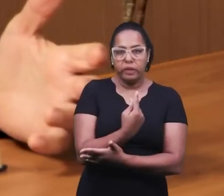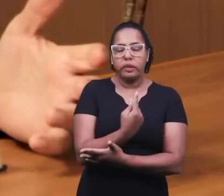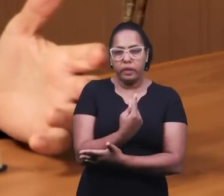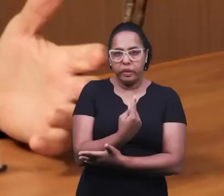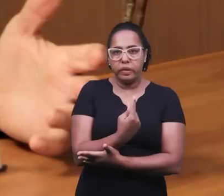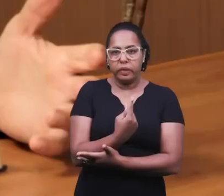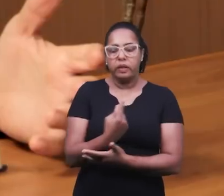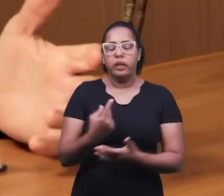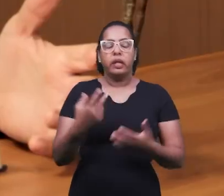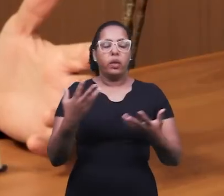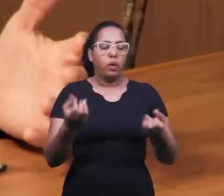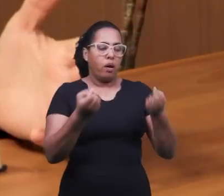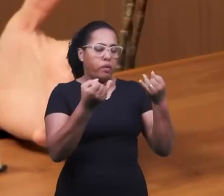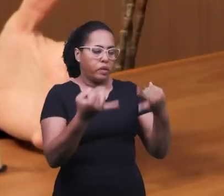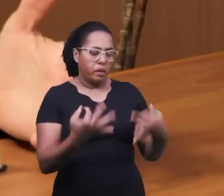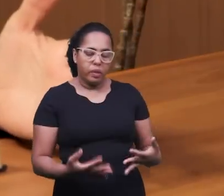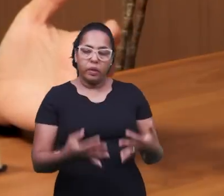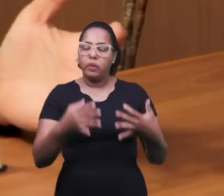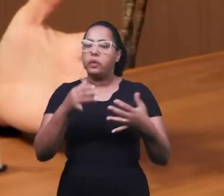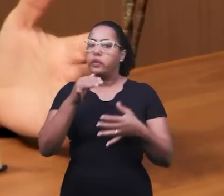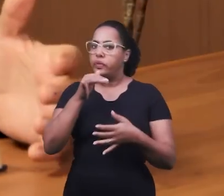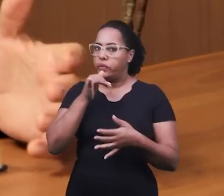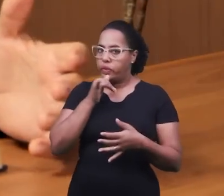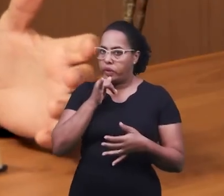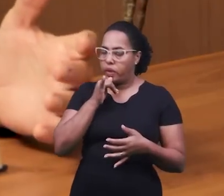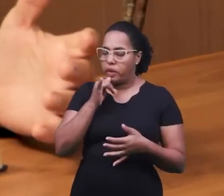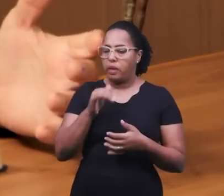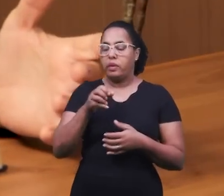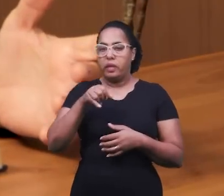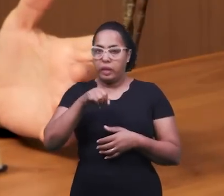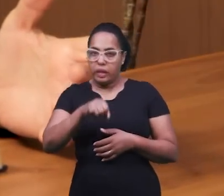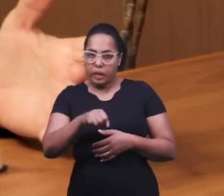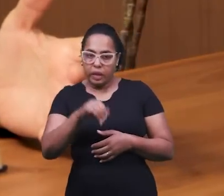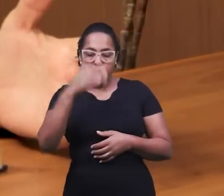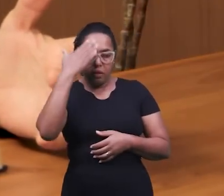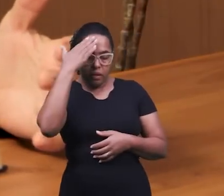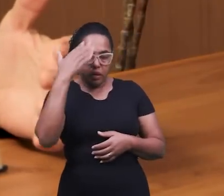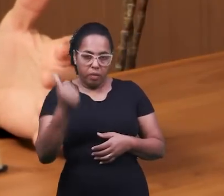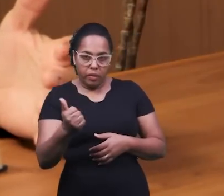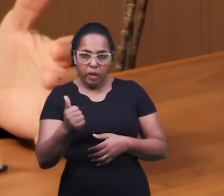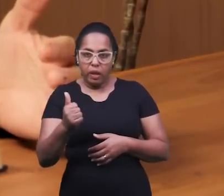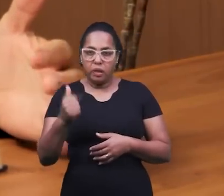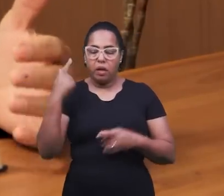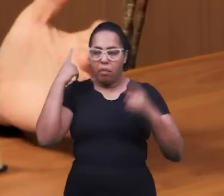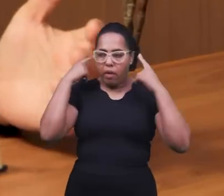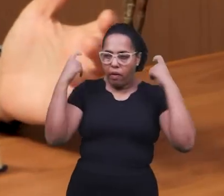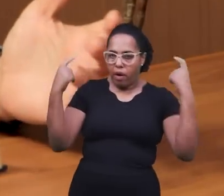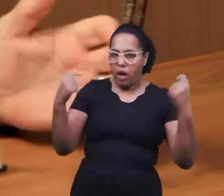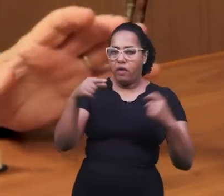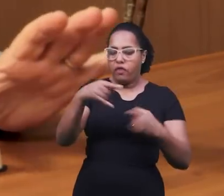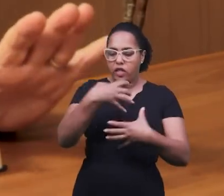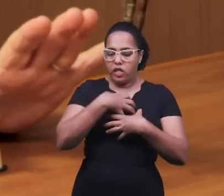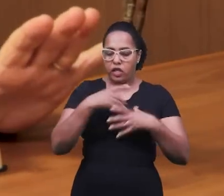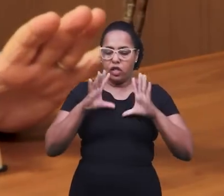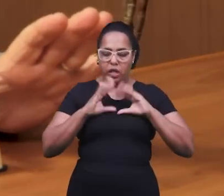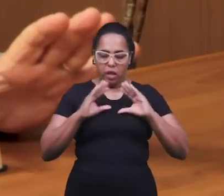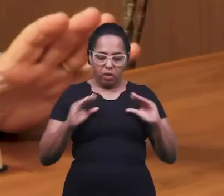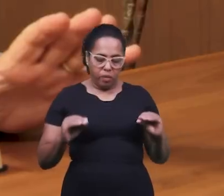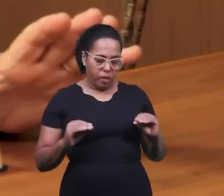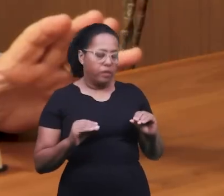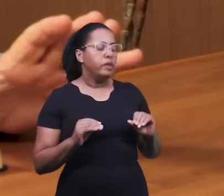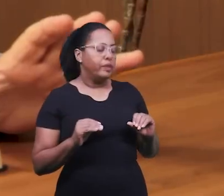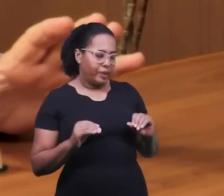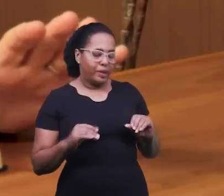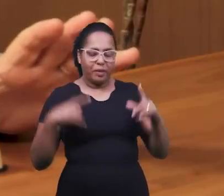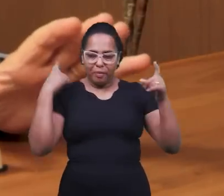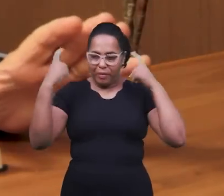sentido de que a pessoa entenda que aquilo que está acontecendo, o significado daquilo que está acontecendo, do seu ponto de vista profético,